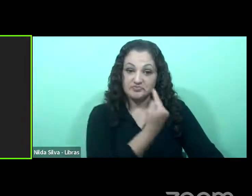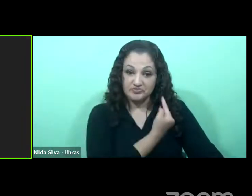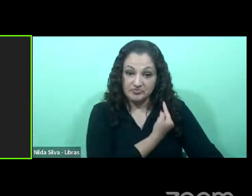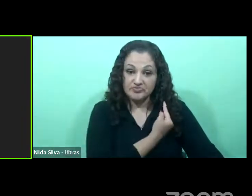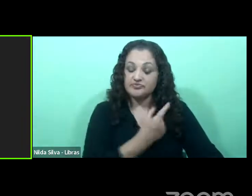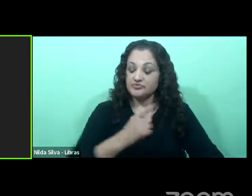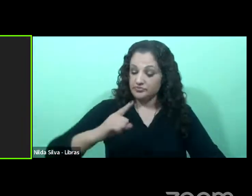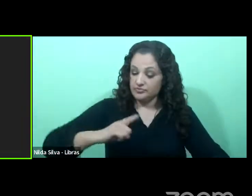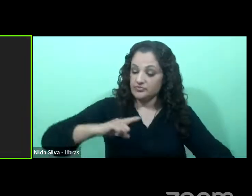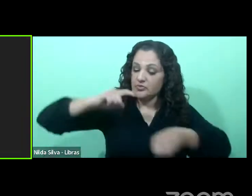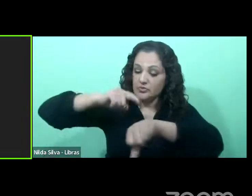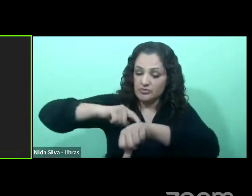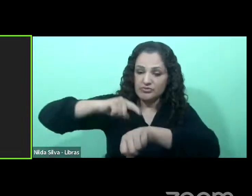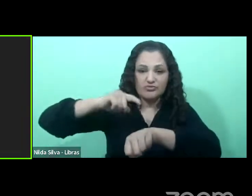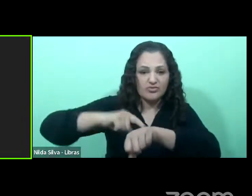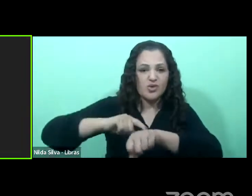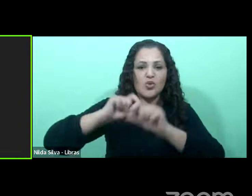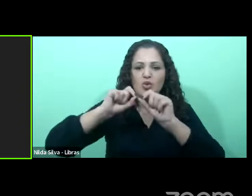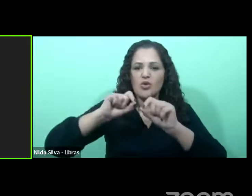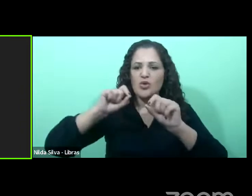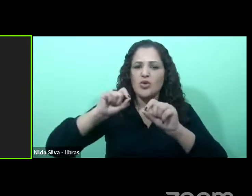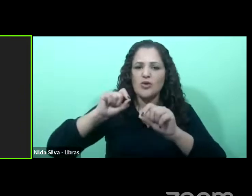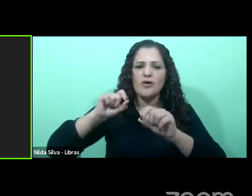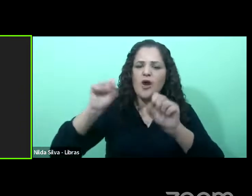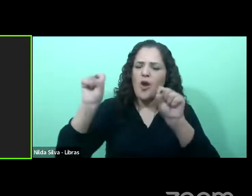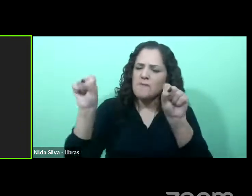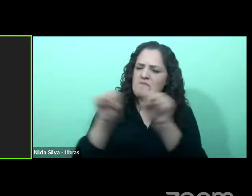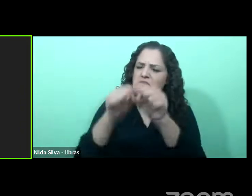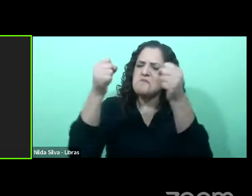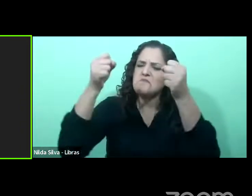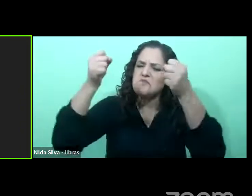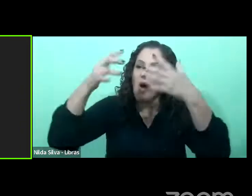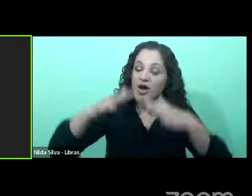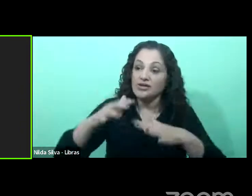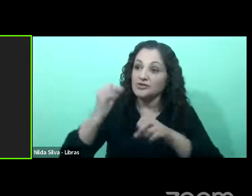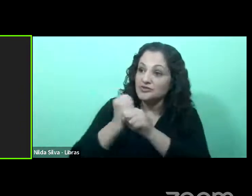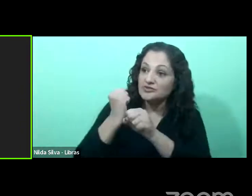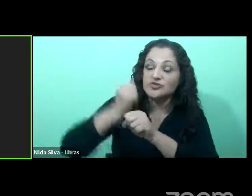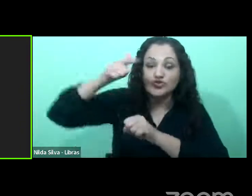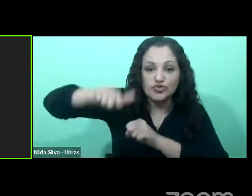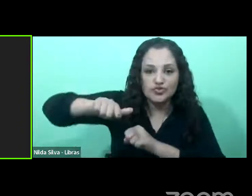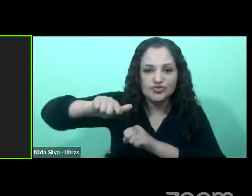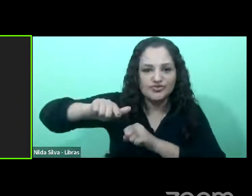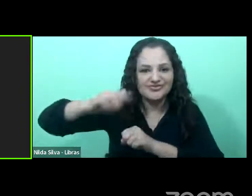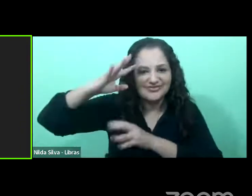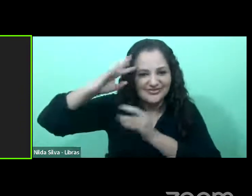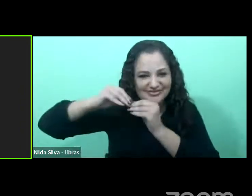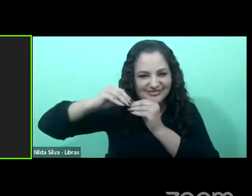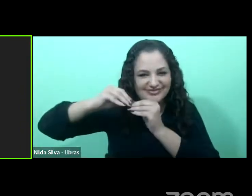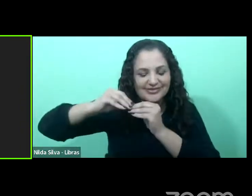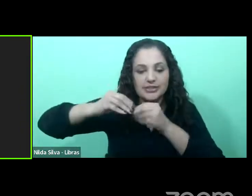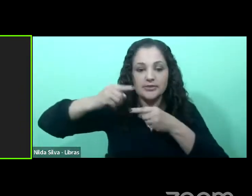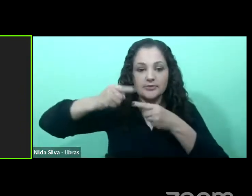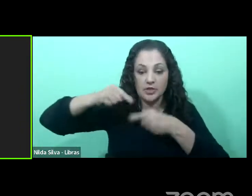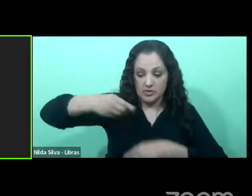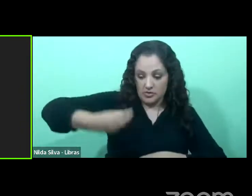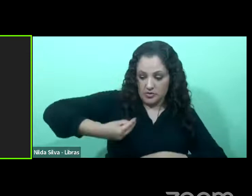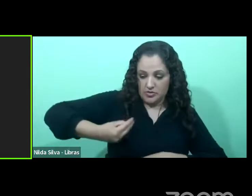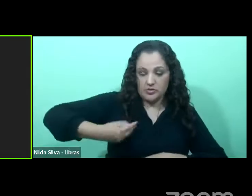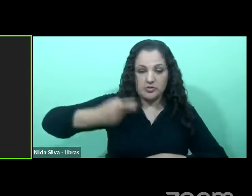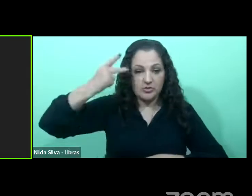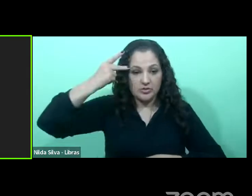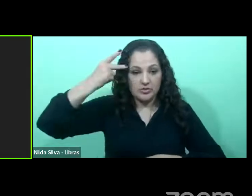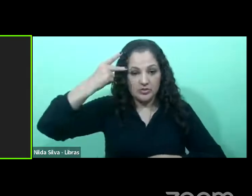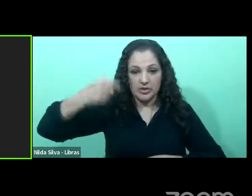de constante desconstrução e construção novamente. Eu estou aqui em São Paulo, eu trabalho em uma das ETECs,